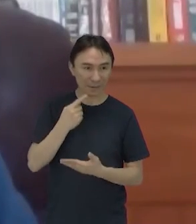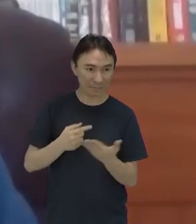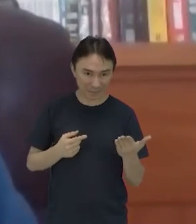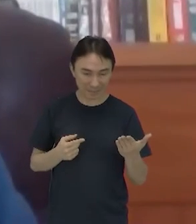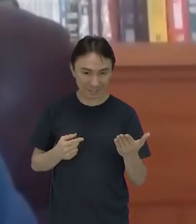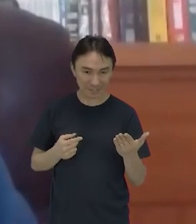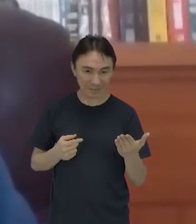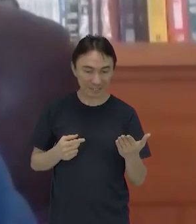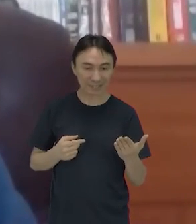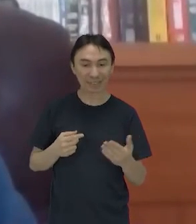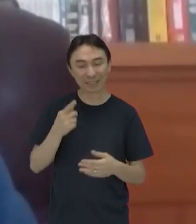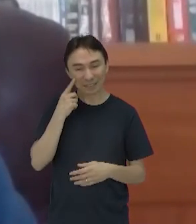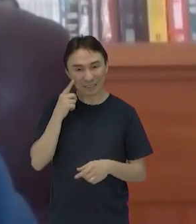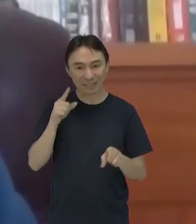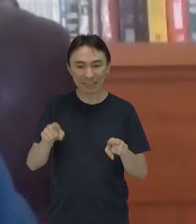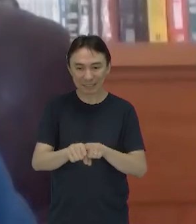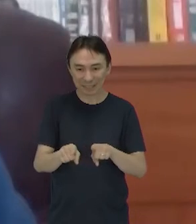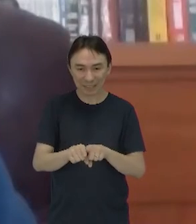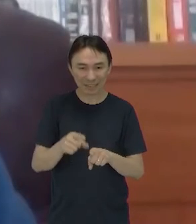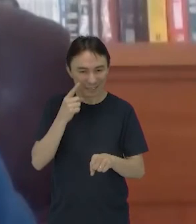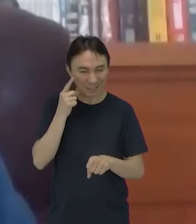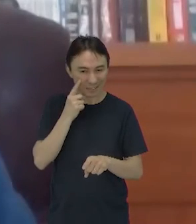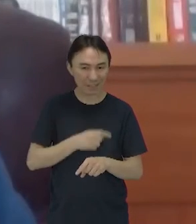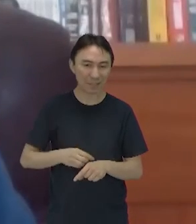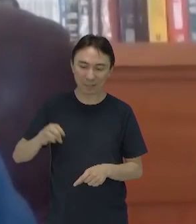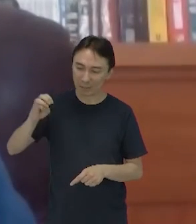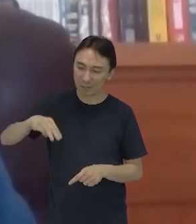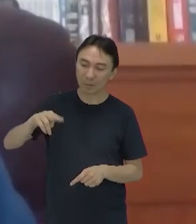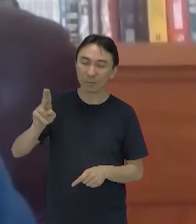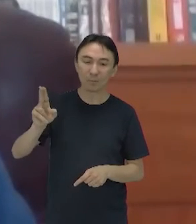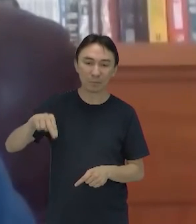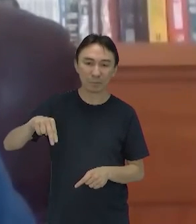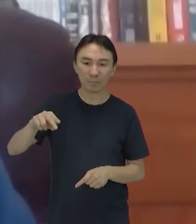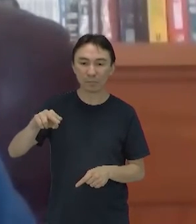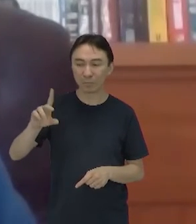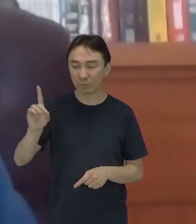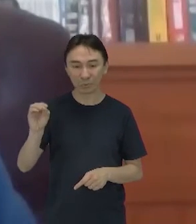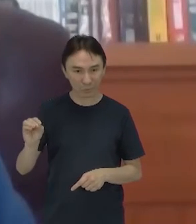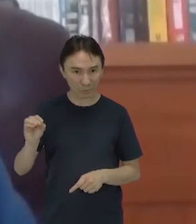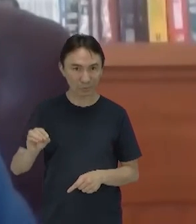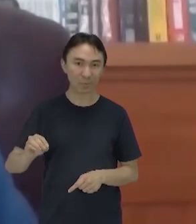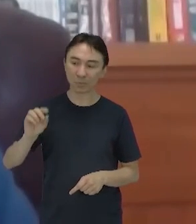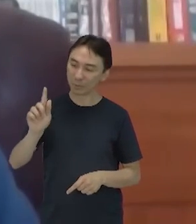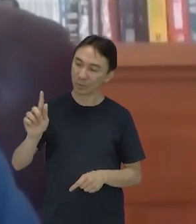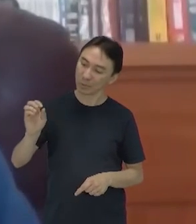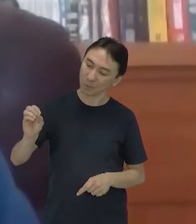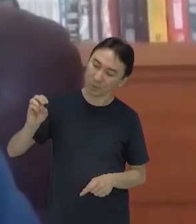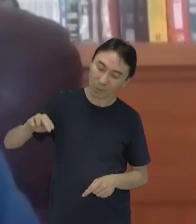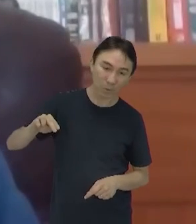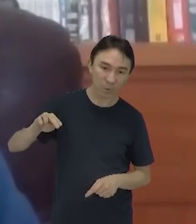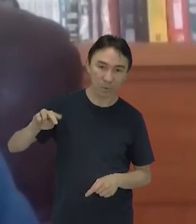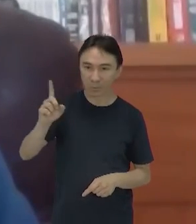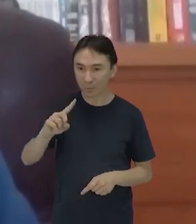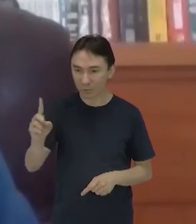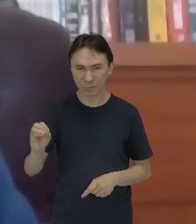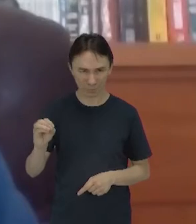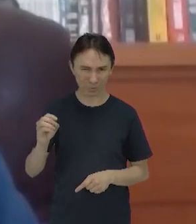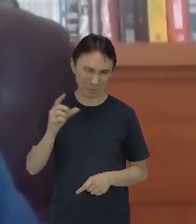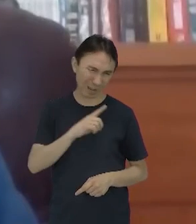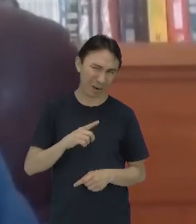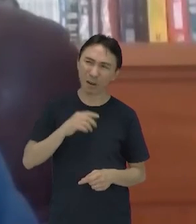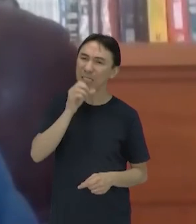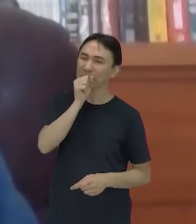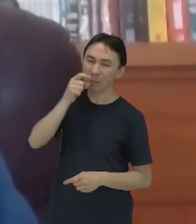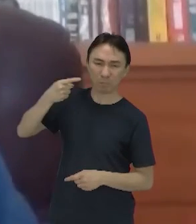e escrever Mundo Gonzo, que é o nome do canal para o qual eu fui um dos entrevistadores, foi sábado, é recente, ele